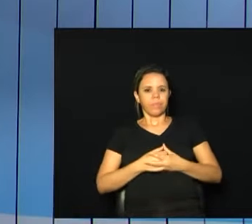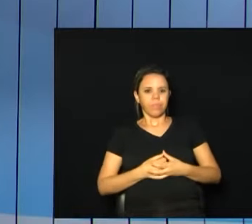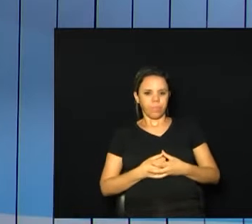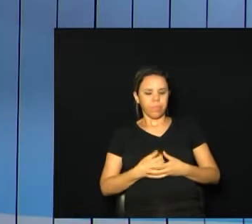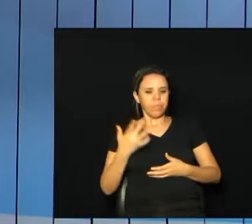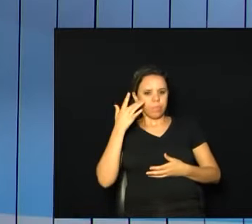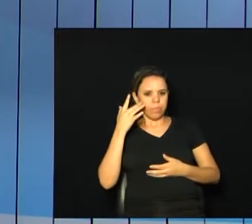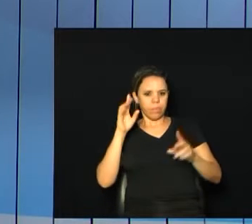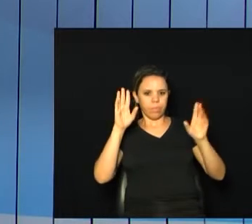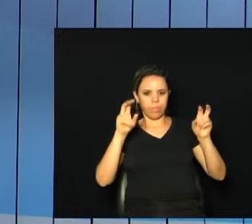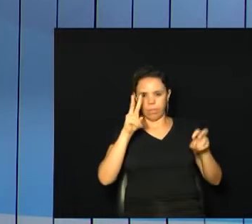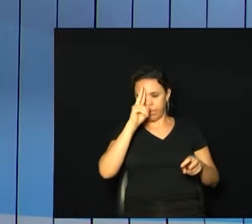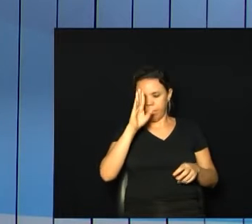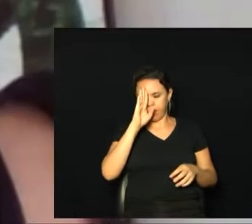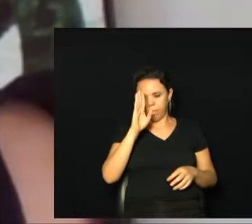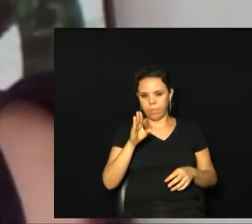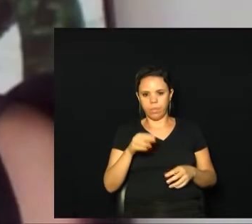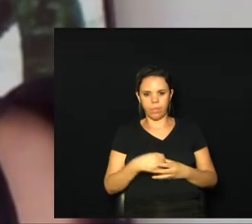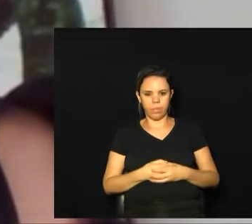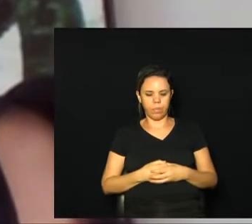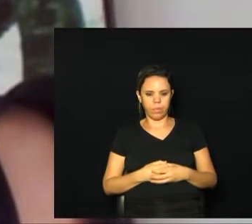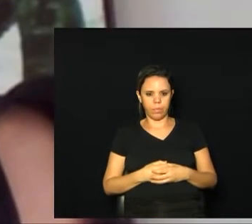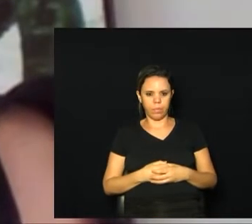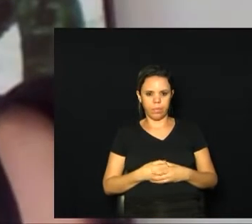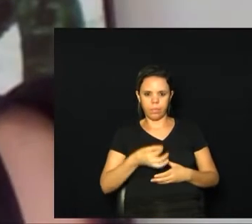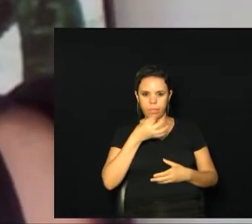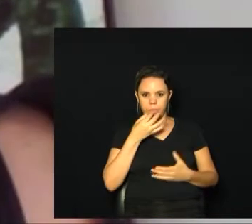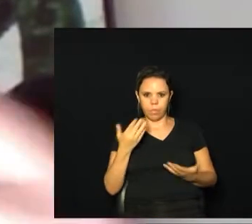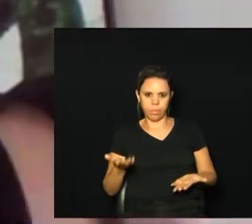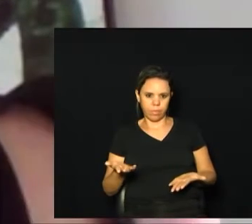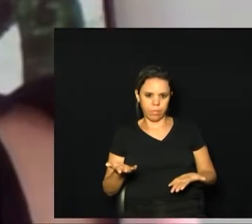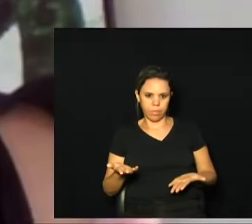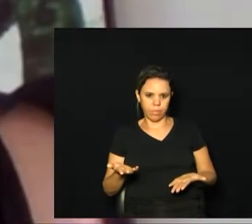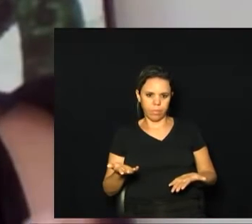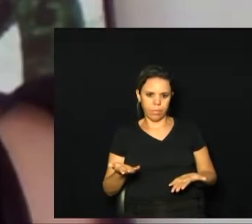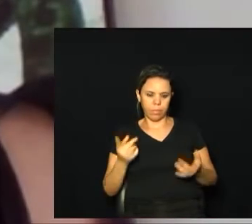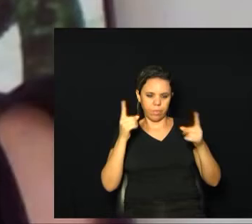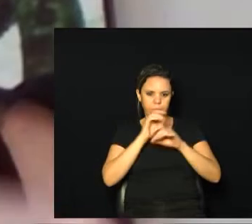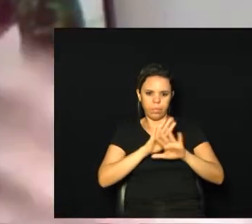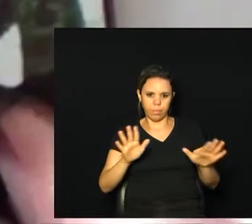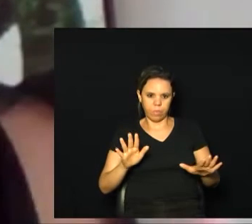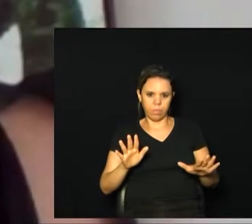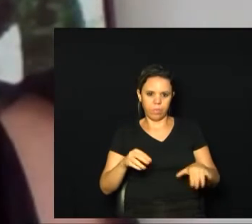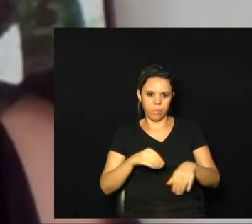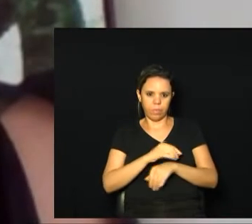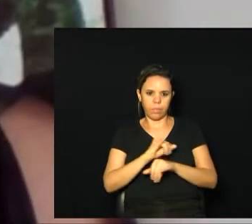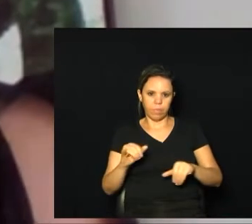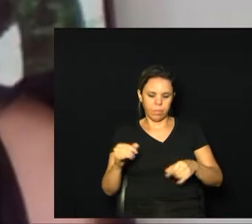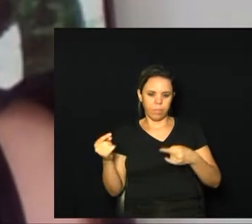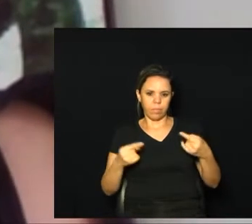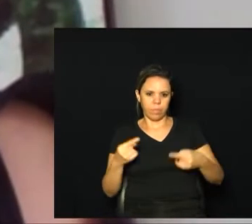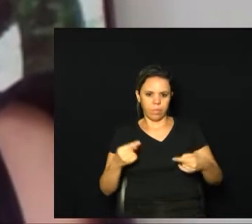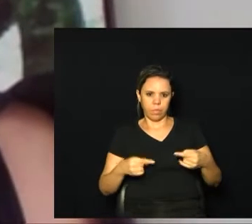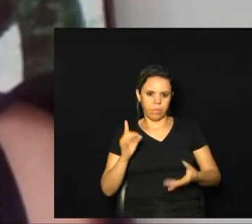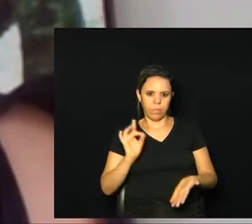acho que as questões principais, né, mas sim, pelo menos no meu ponto de vista, não chega a ser tão controverso, né, que traz a discussão de